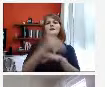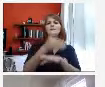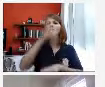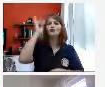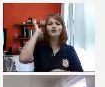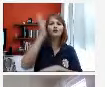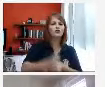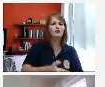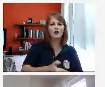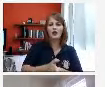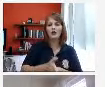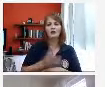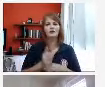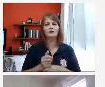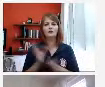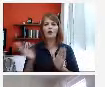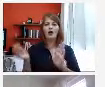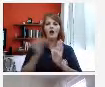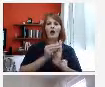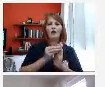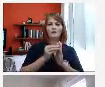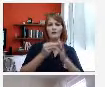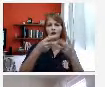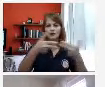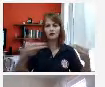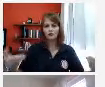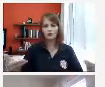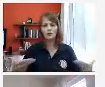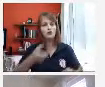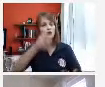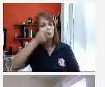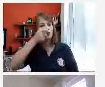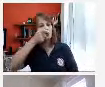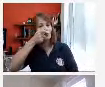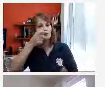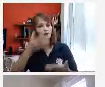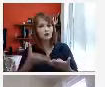processo, então, de aplicar as coisas. A gente estava apenas